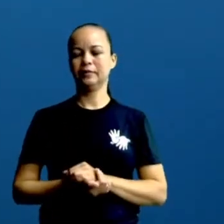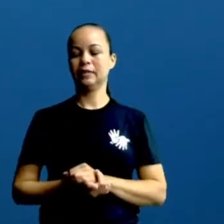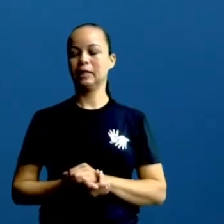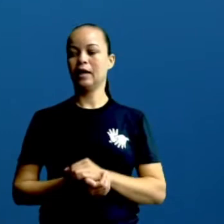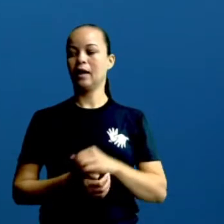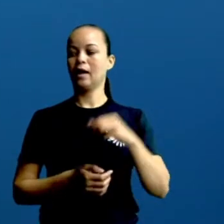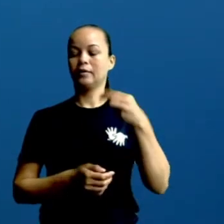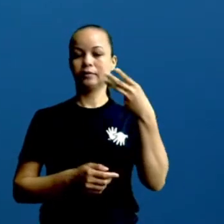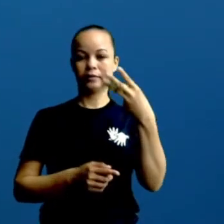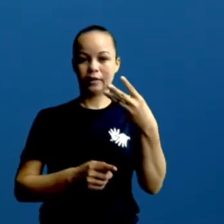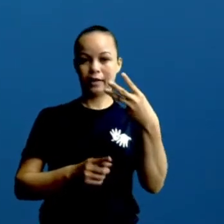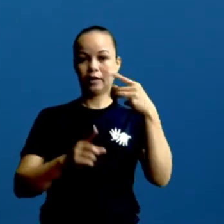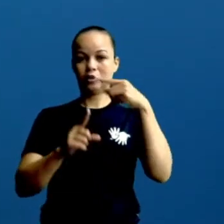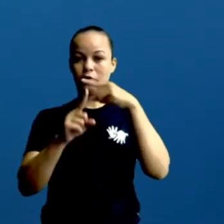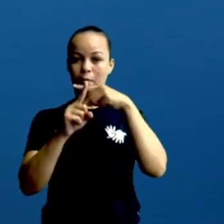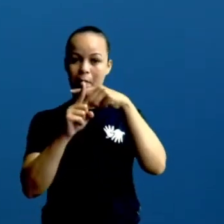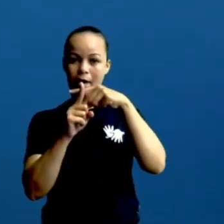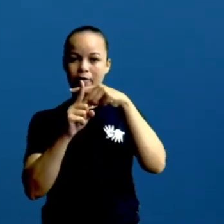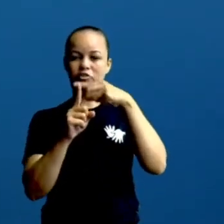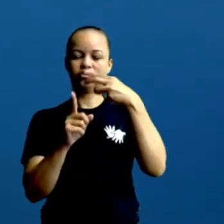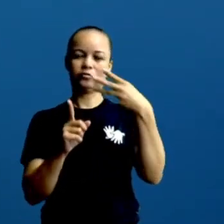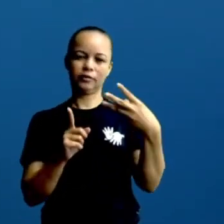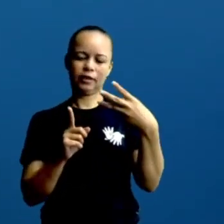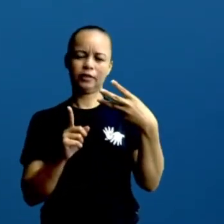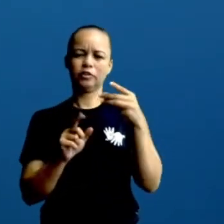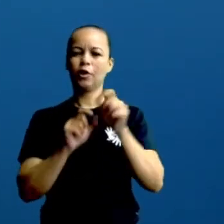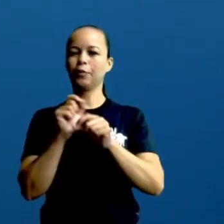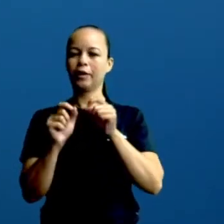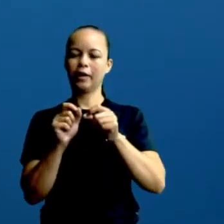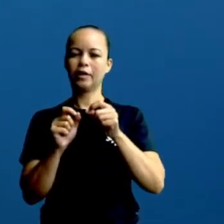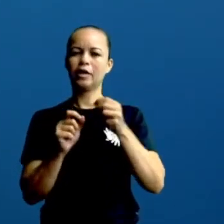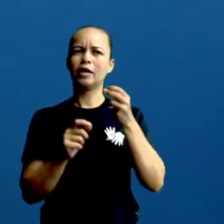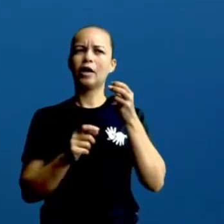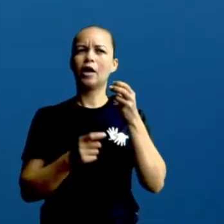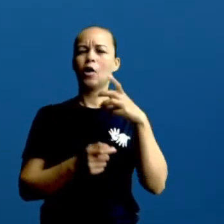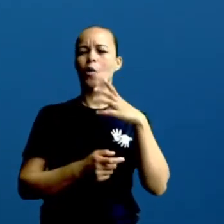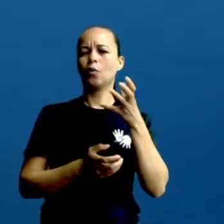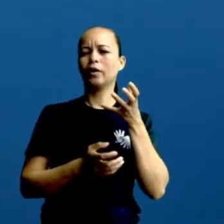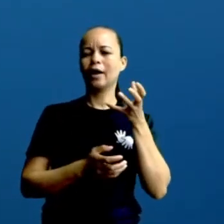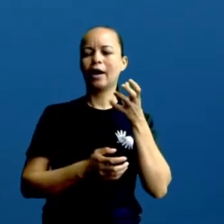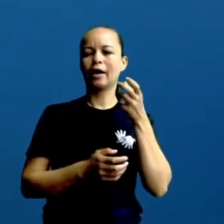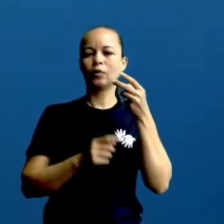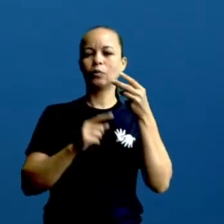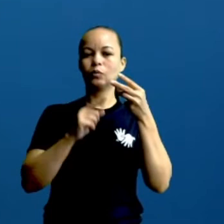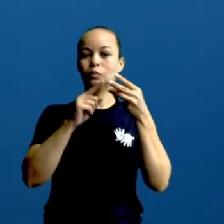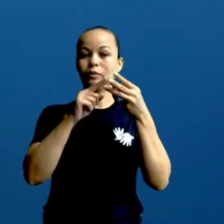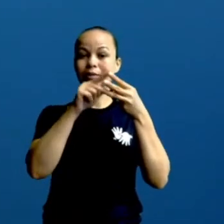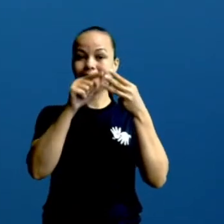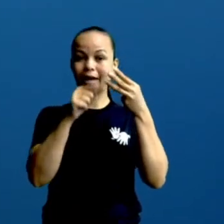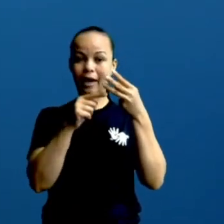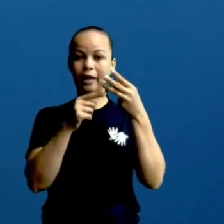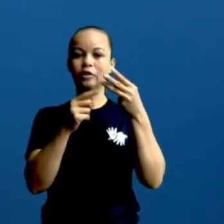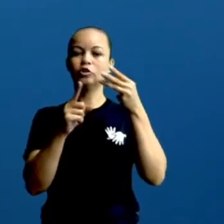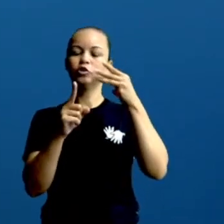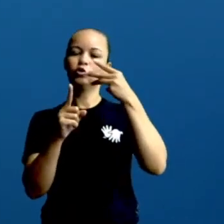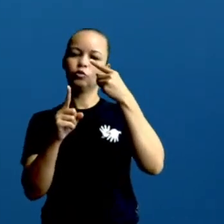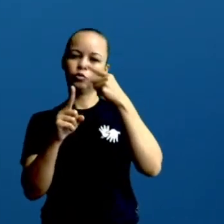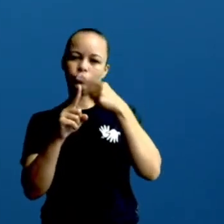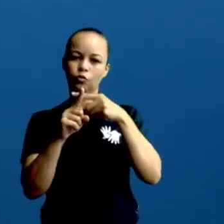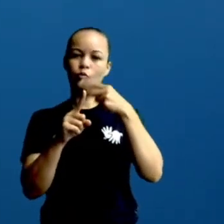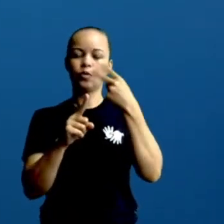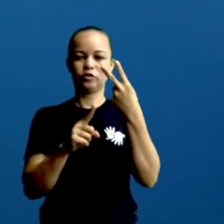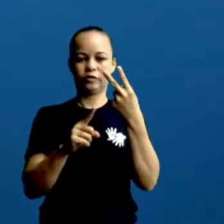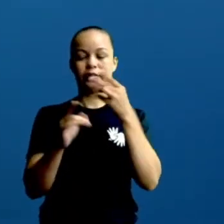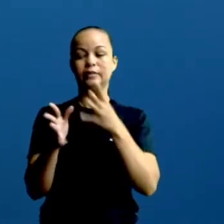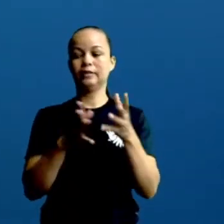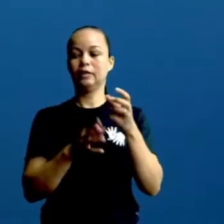e três mais três ou seja eu quero três duas tá 3